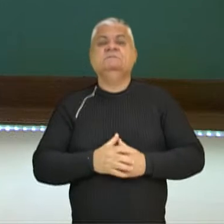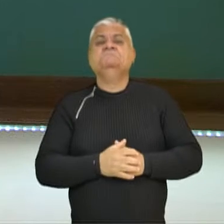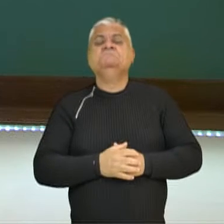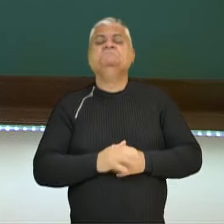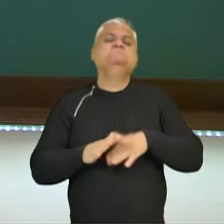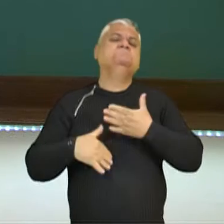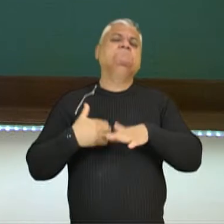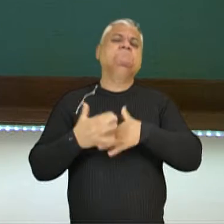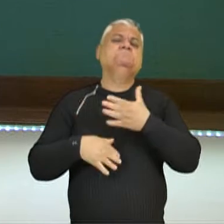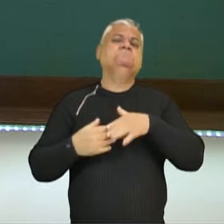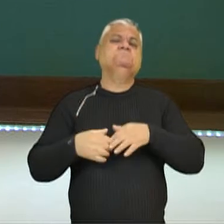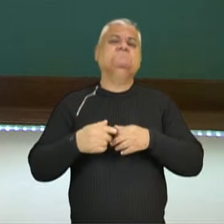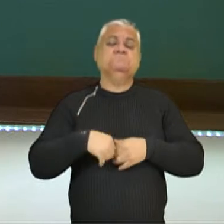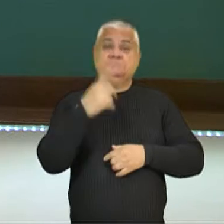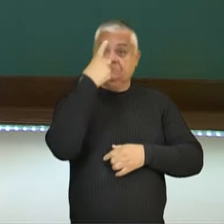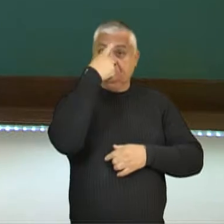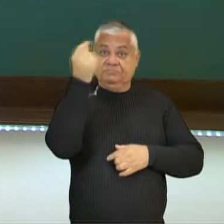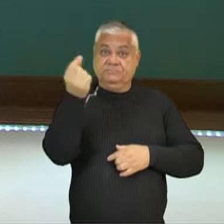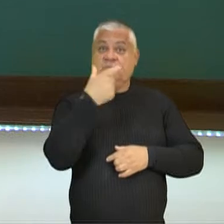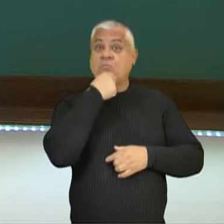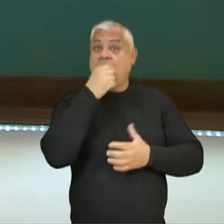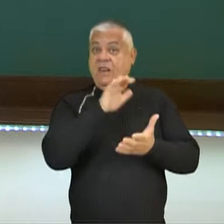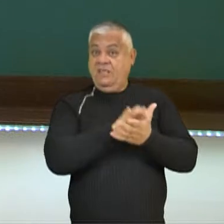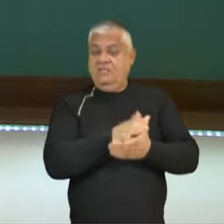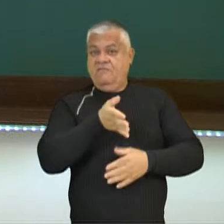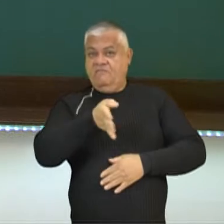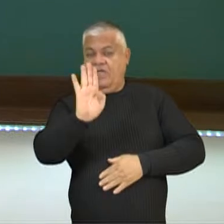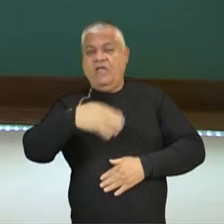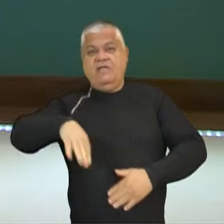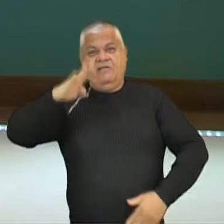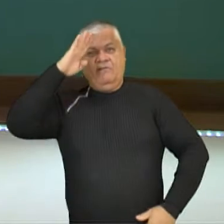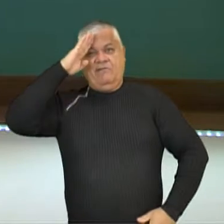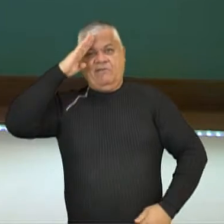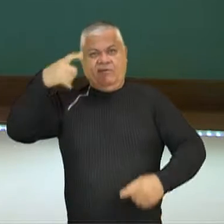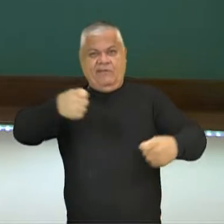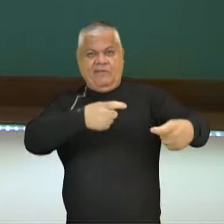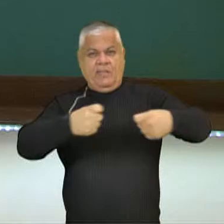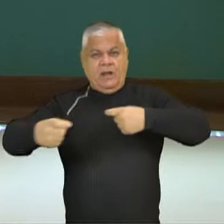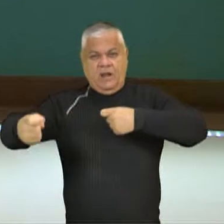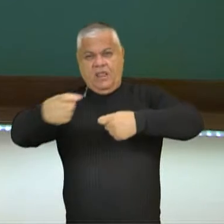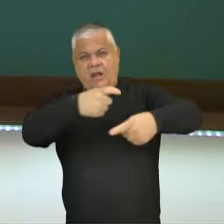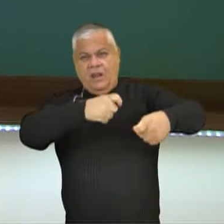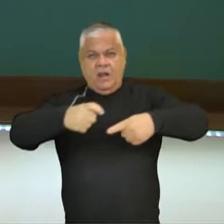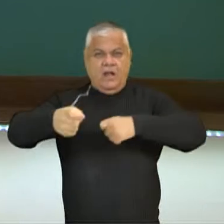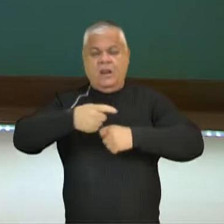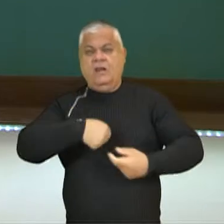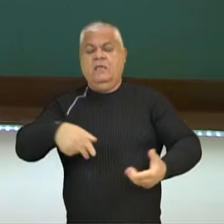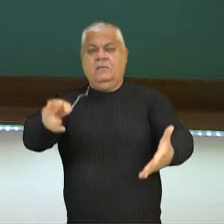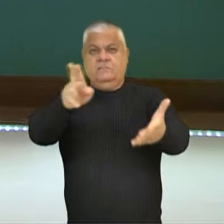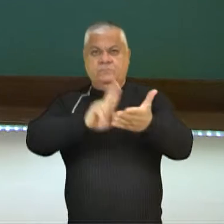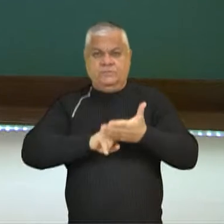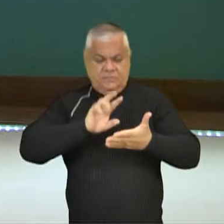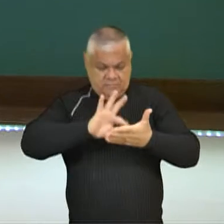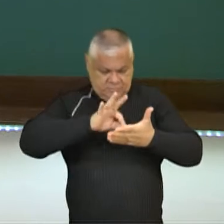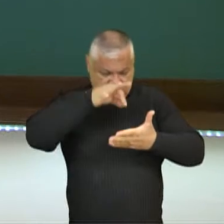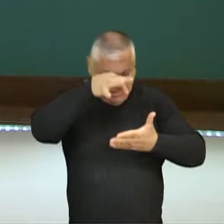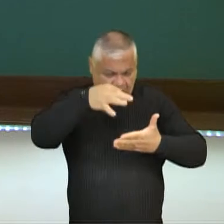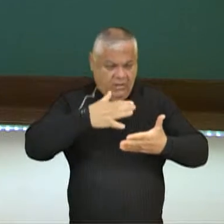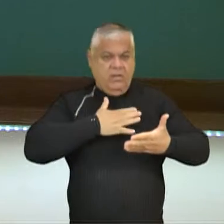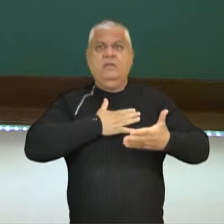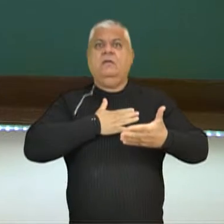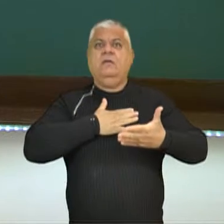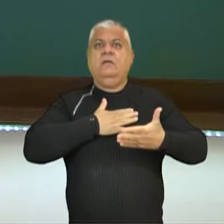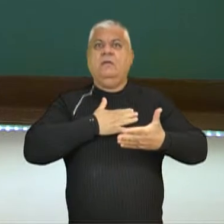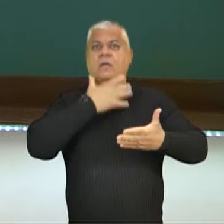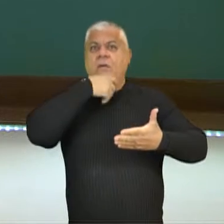Até que um dia ele foi convocado para ir para a guerra. E ela acabou recebendo a notícia de que seu marido